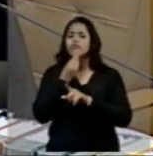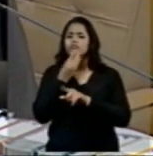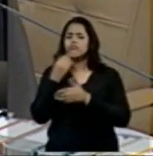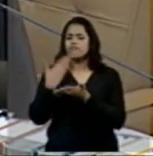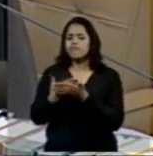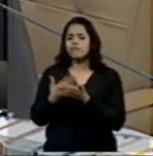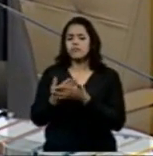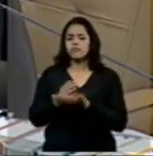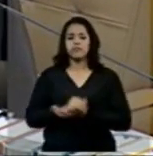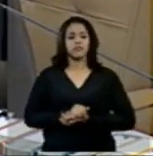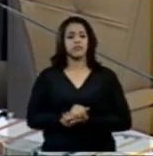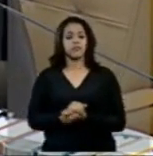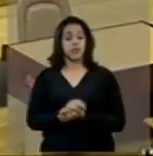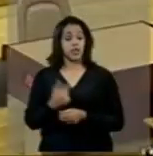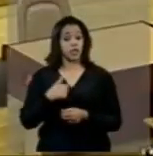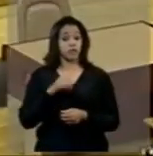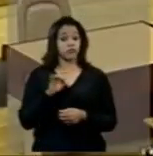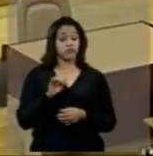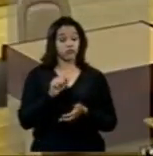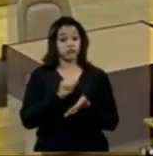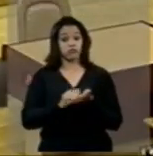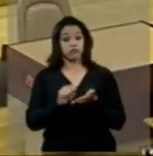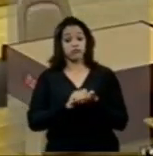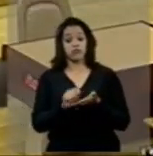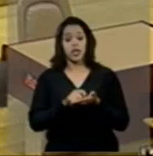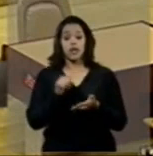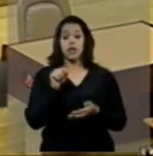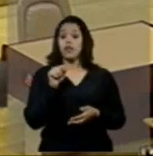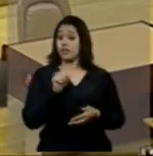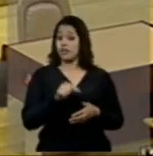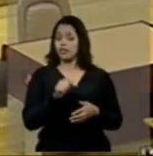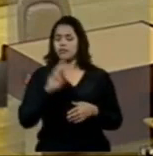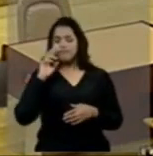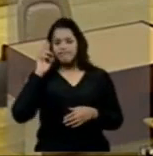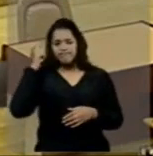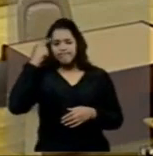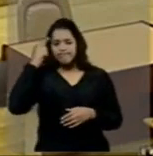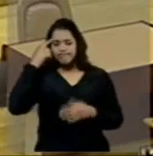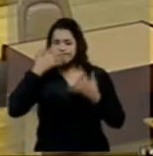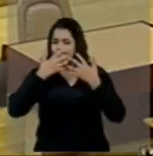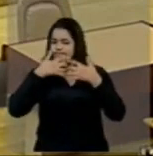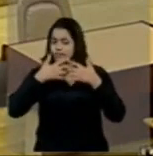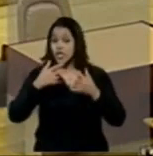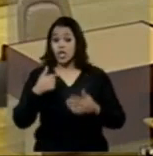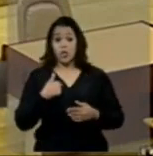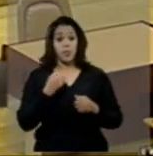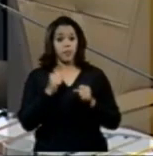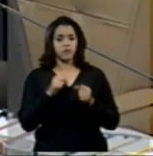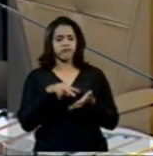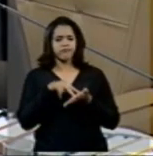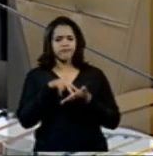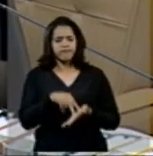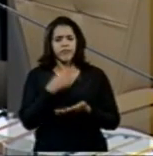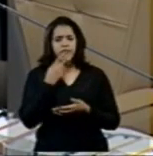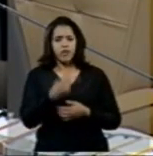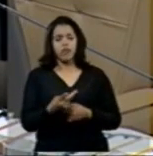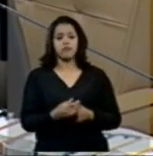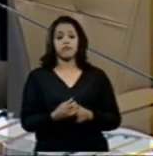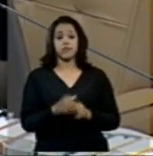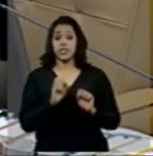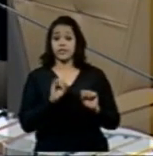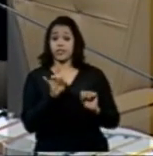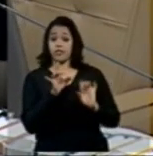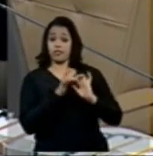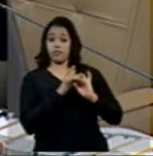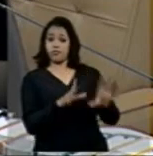Daricay. Aqui transcrevo, é nesse raciocínio, senhora presidente, que se pode afirmar que a permissividade